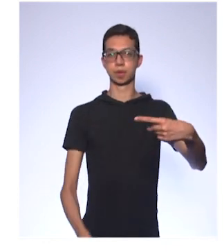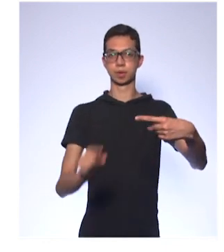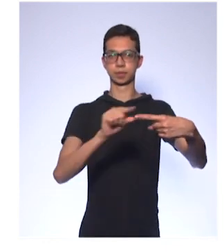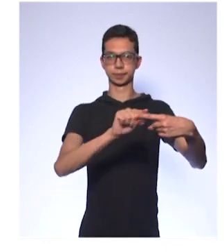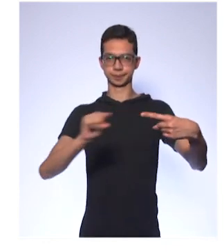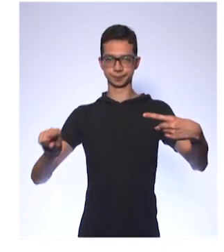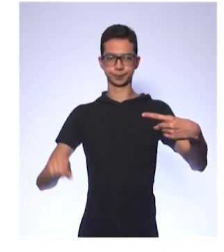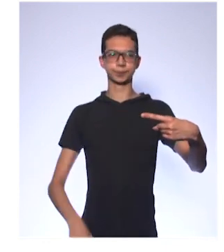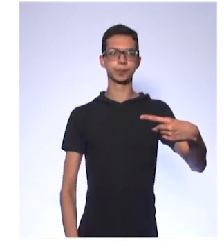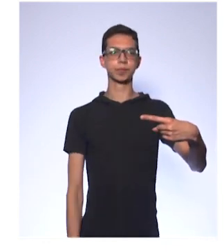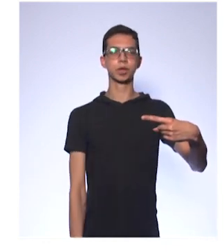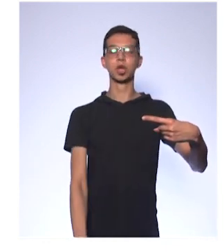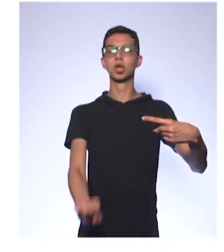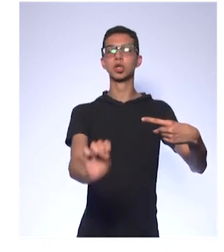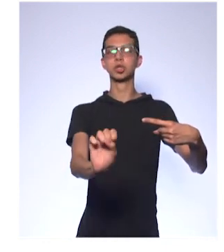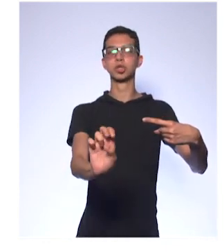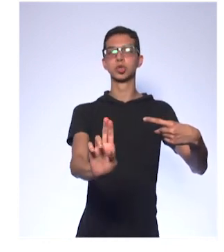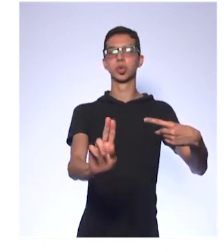Supe, né?